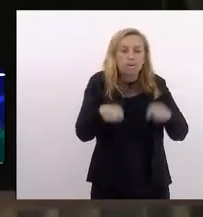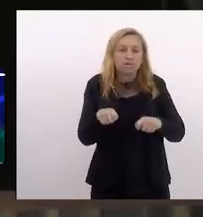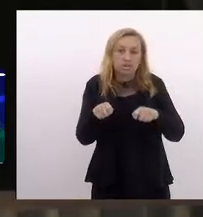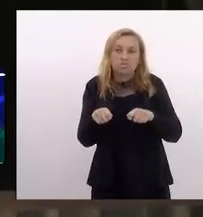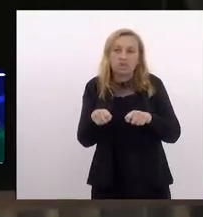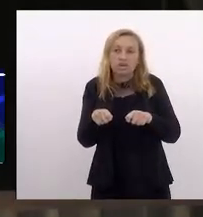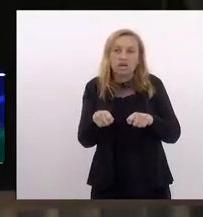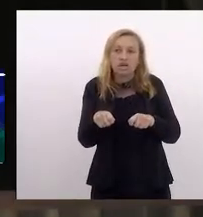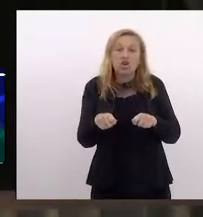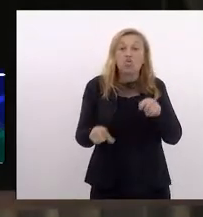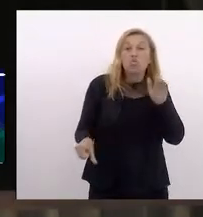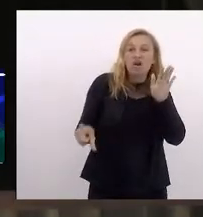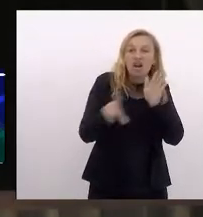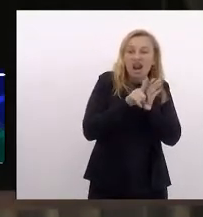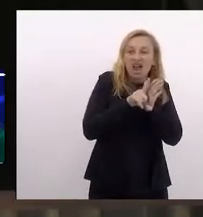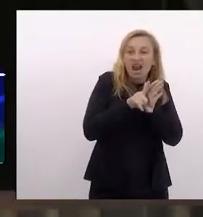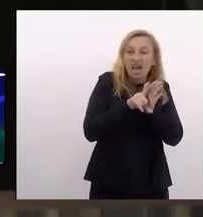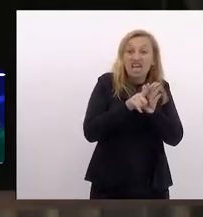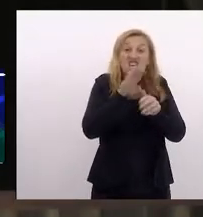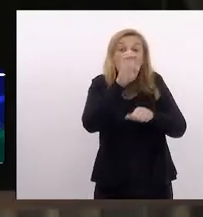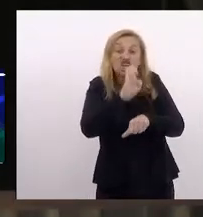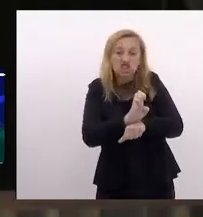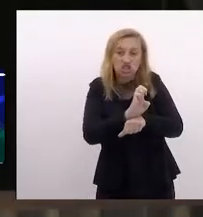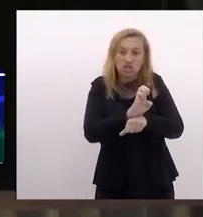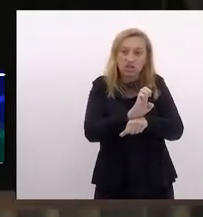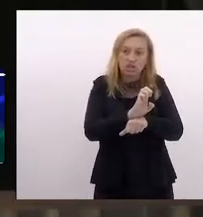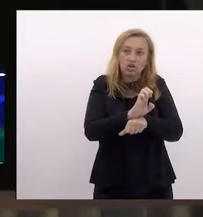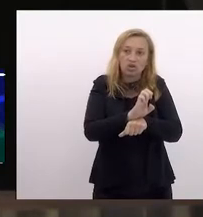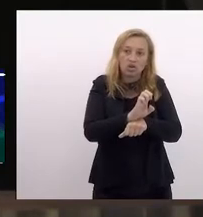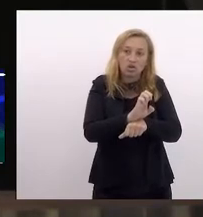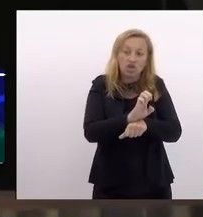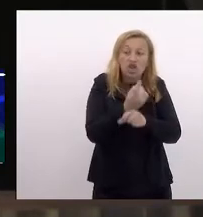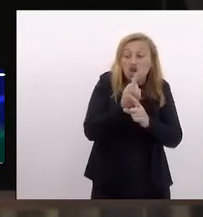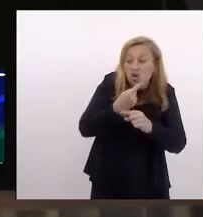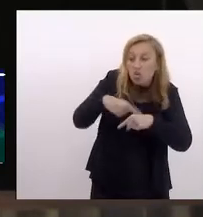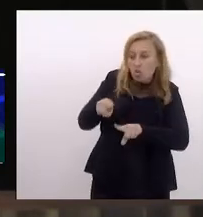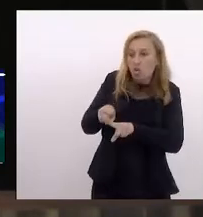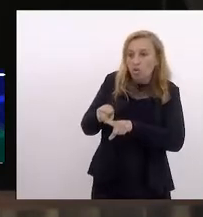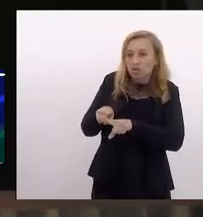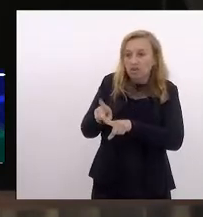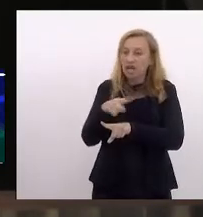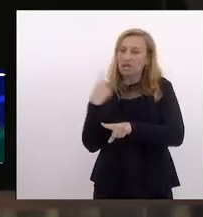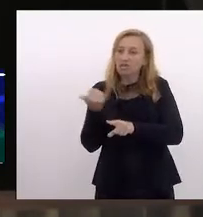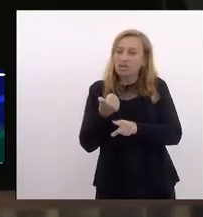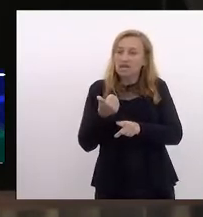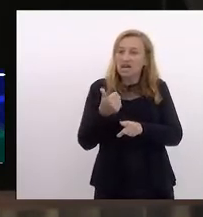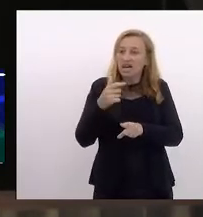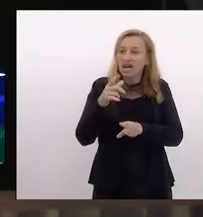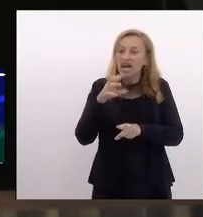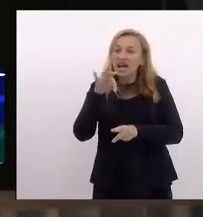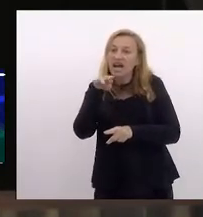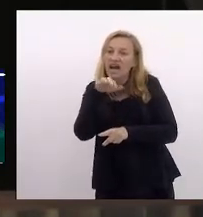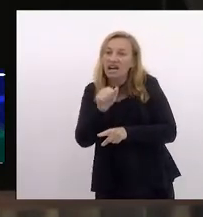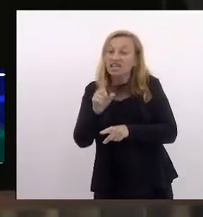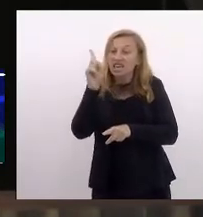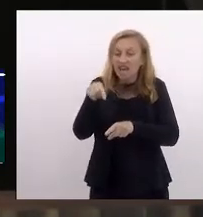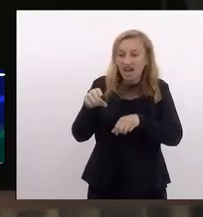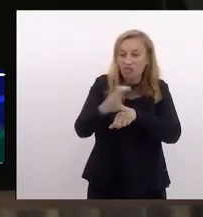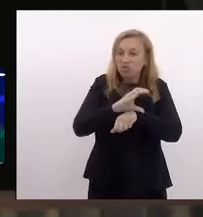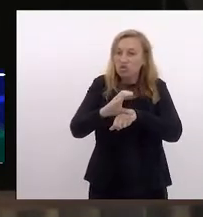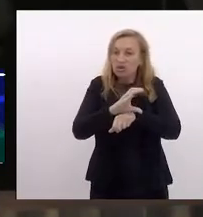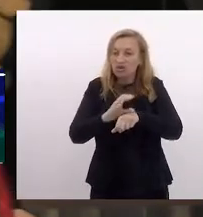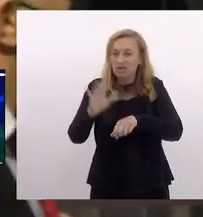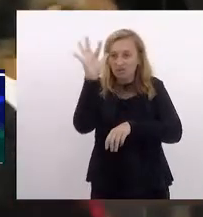de uma lei estadual e conta a nossa Carta Magna que a nossa Constituição